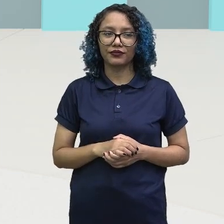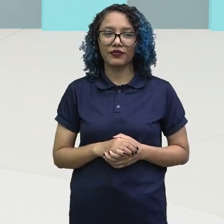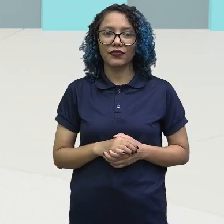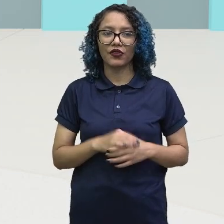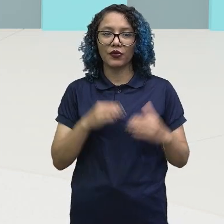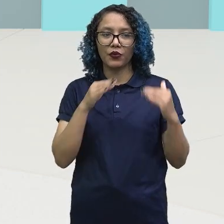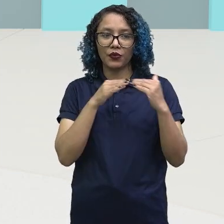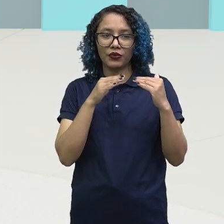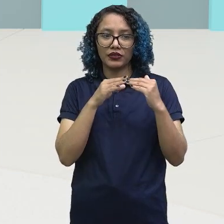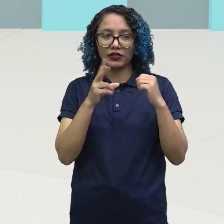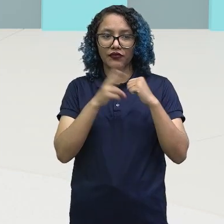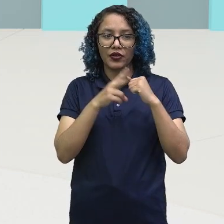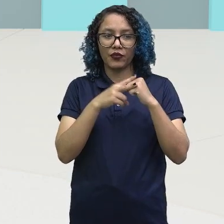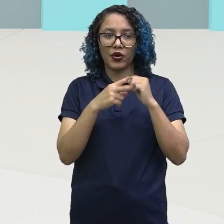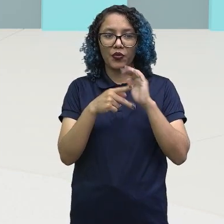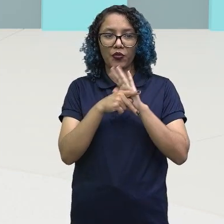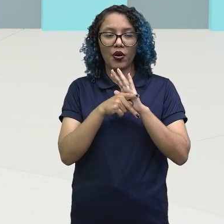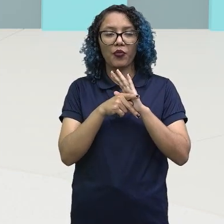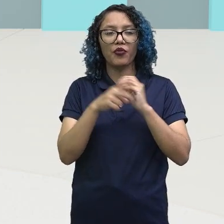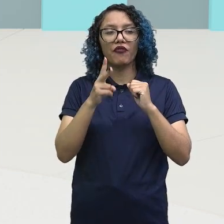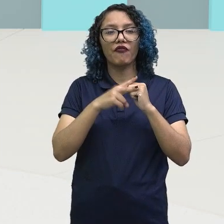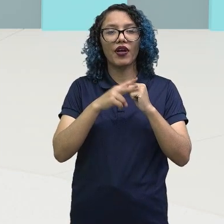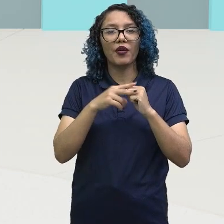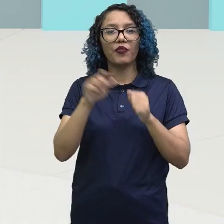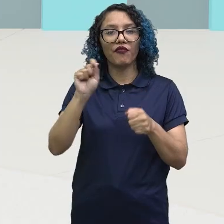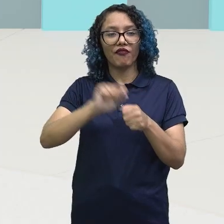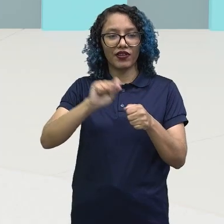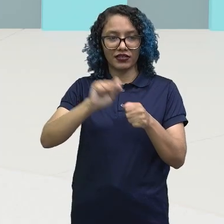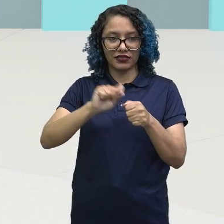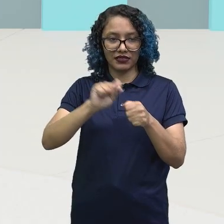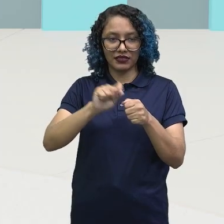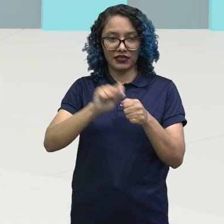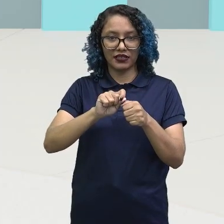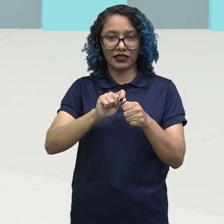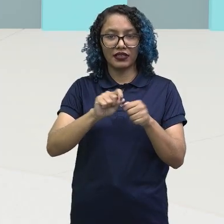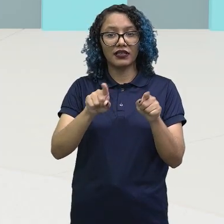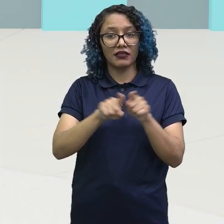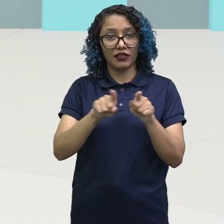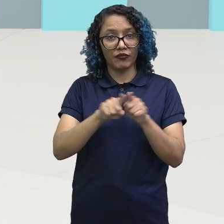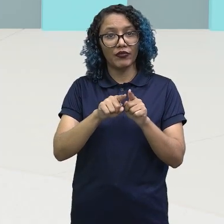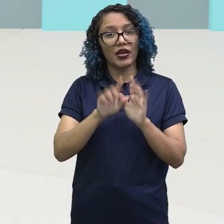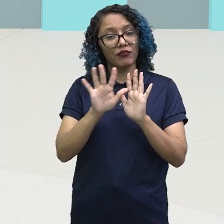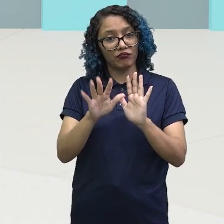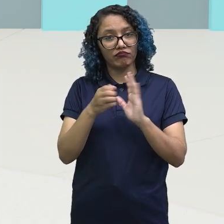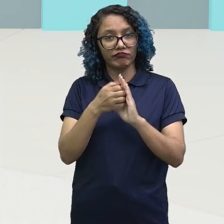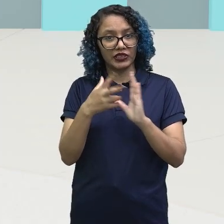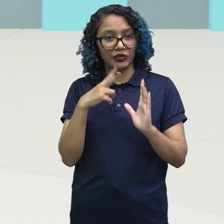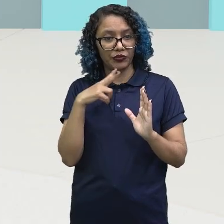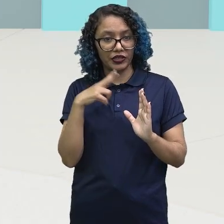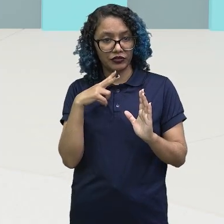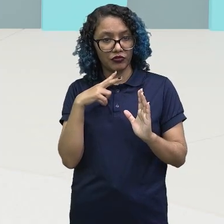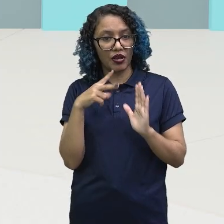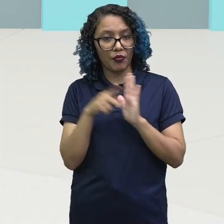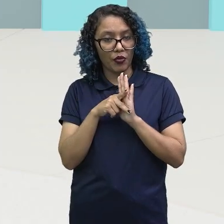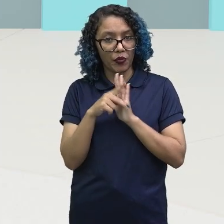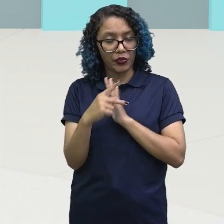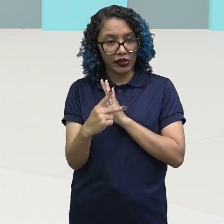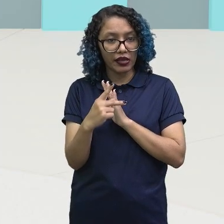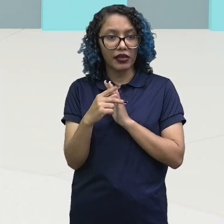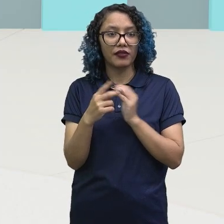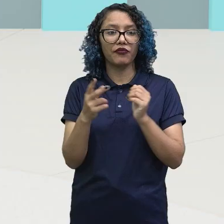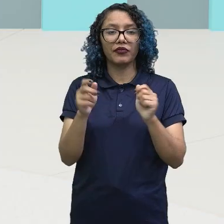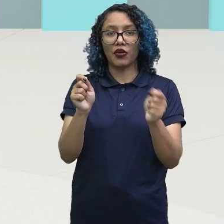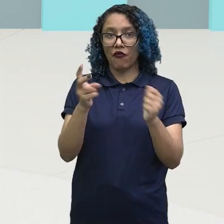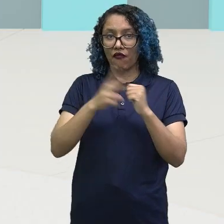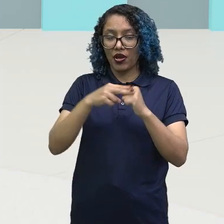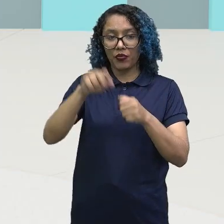Concordância verbal do verbo fazer, que é também um outro verbo que tem uma especificidade aí bem direcionada, olha só.